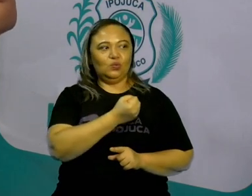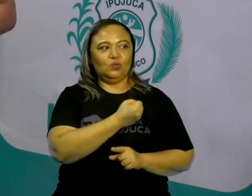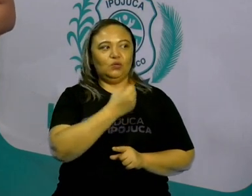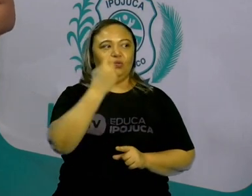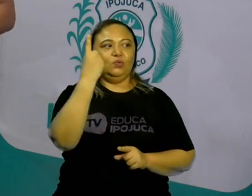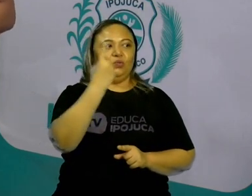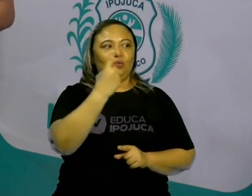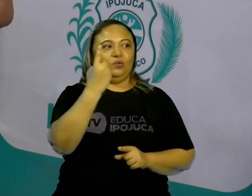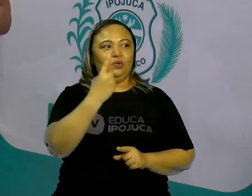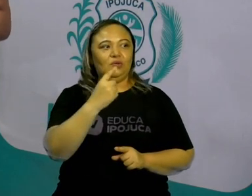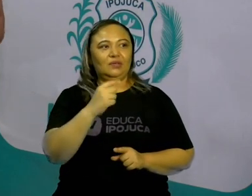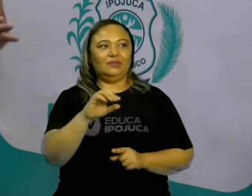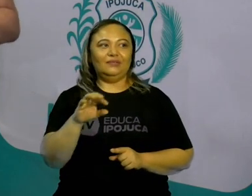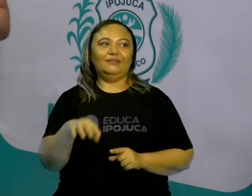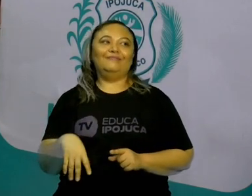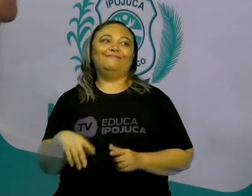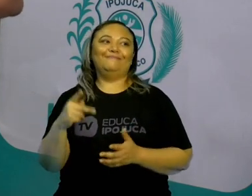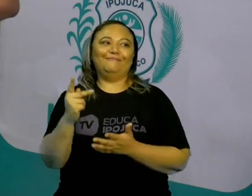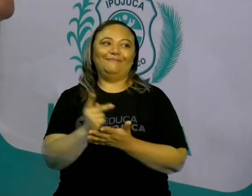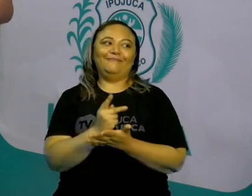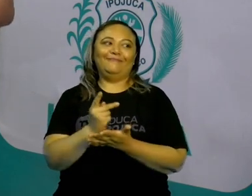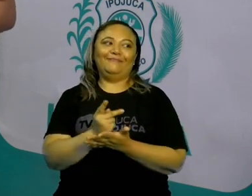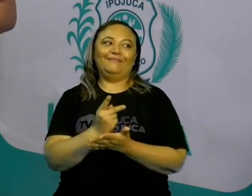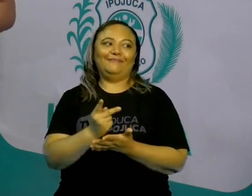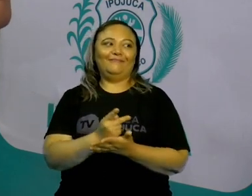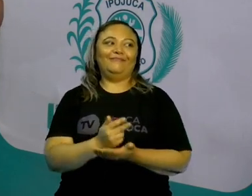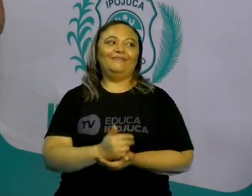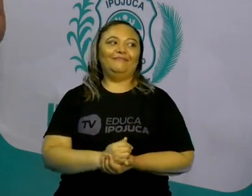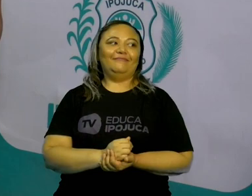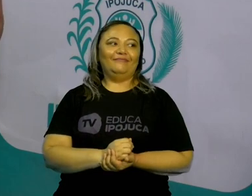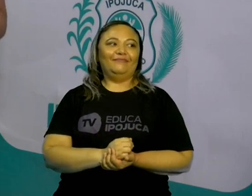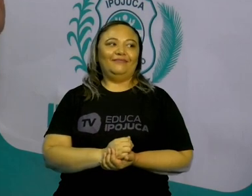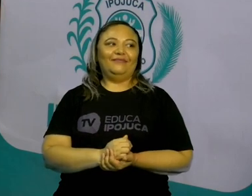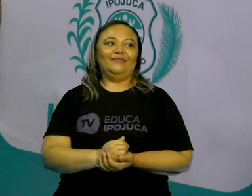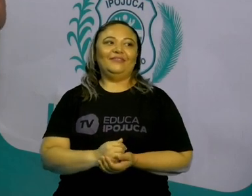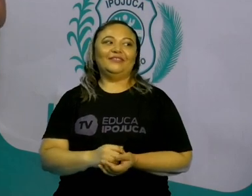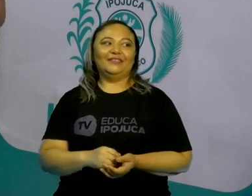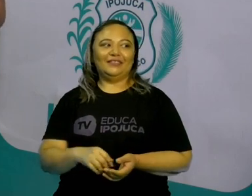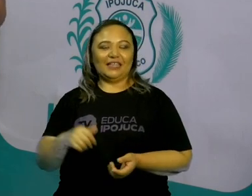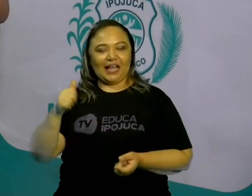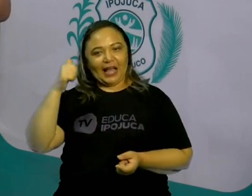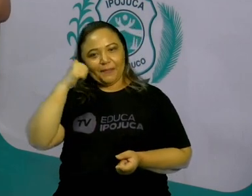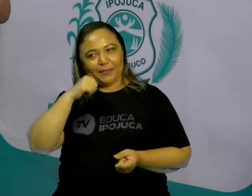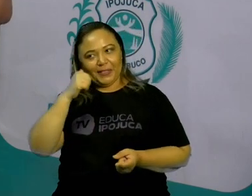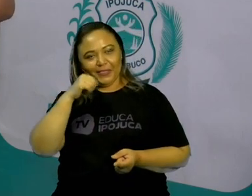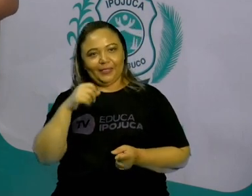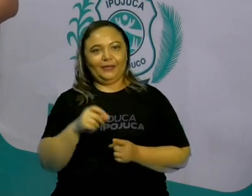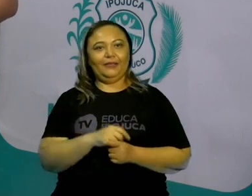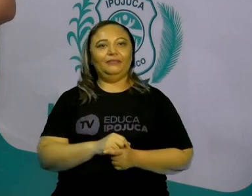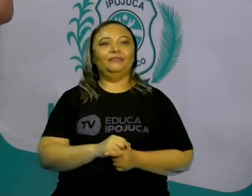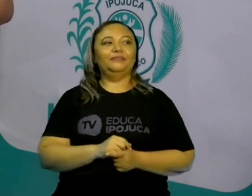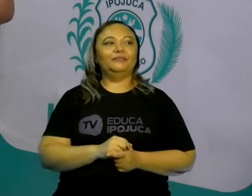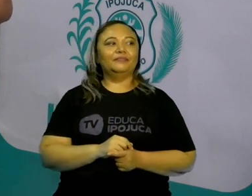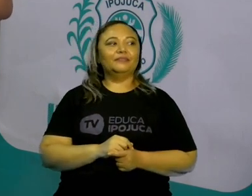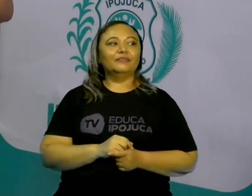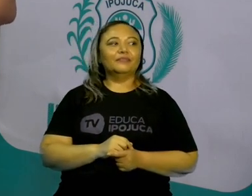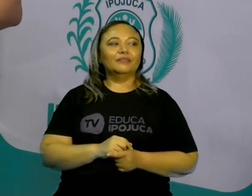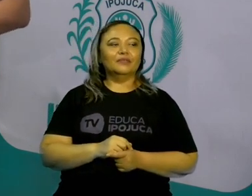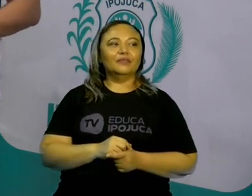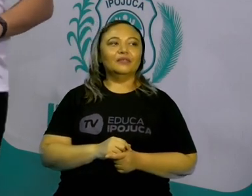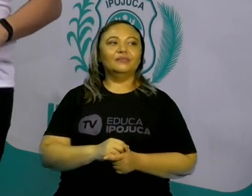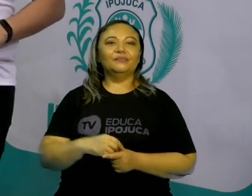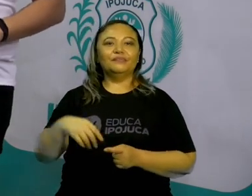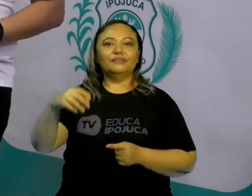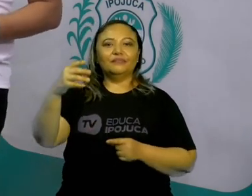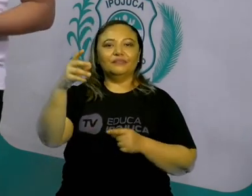não? Ih, Romeu, não acertou. Vez da Julieta, então. Julieta, qual a